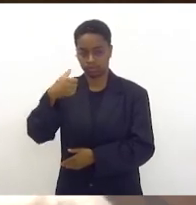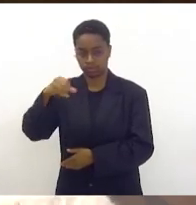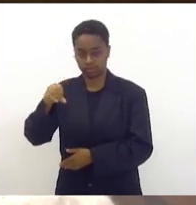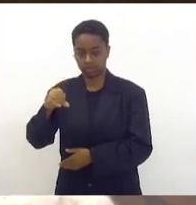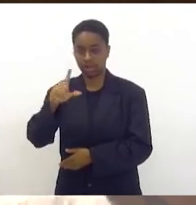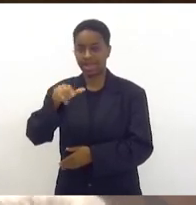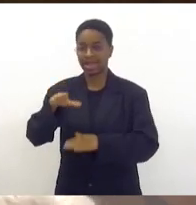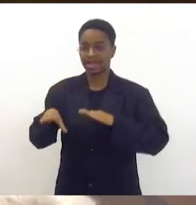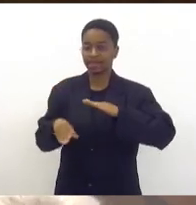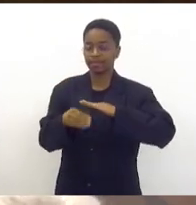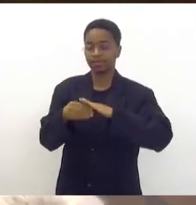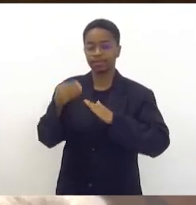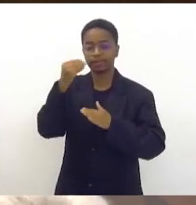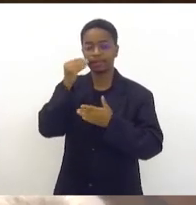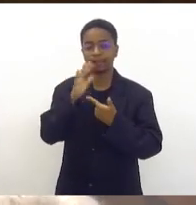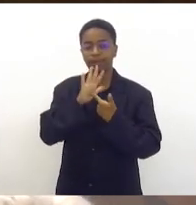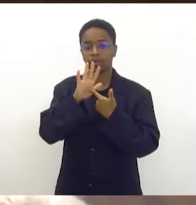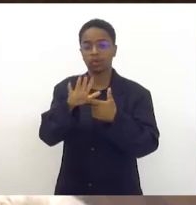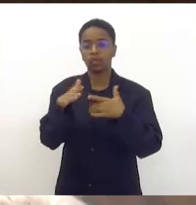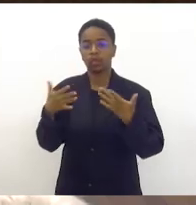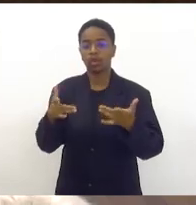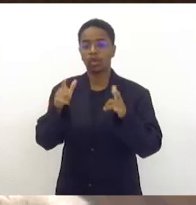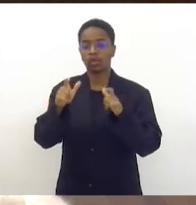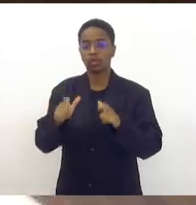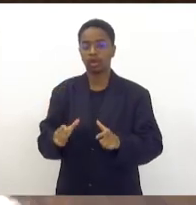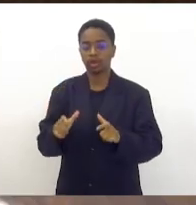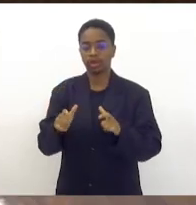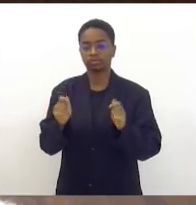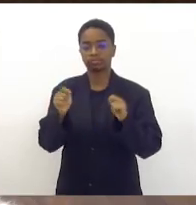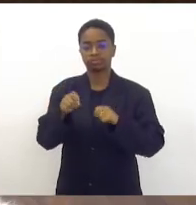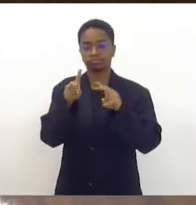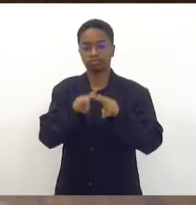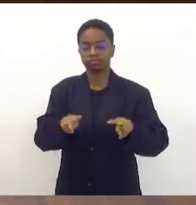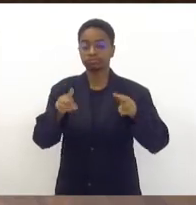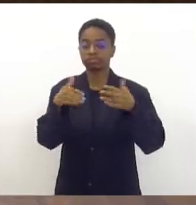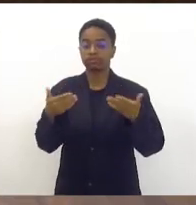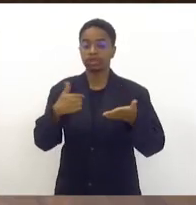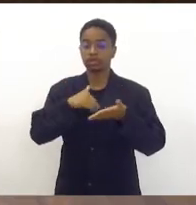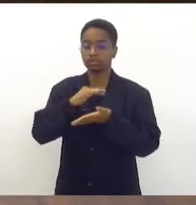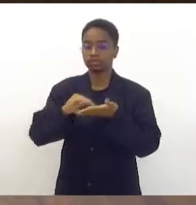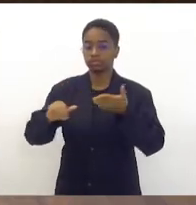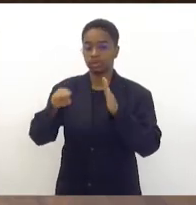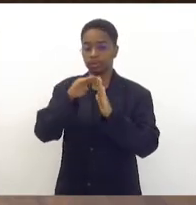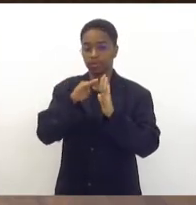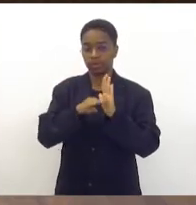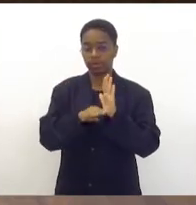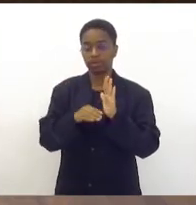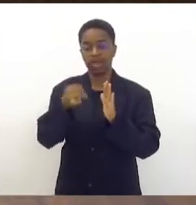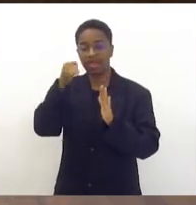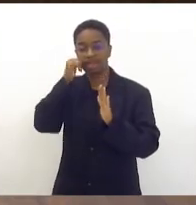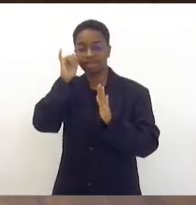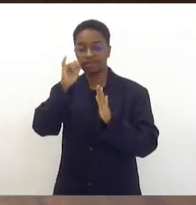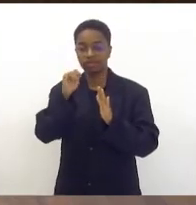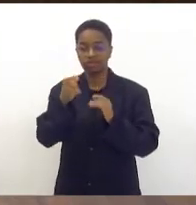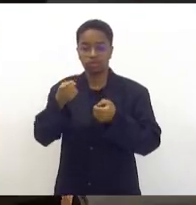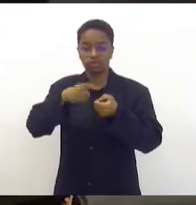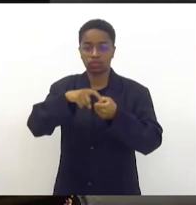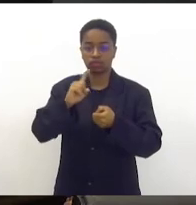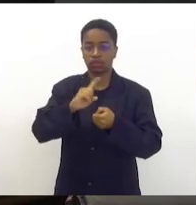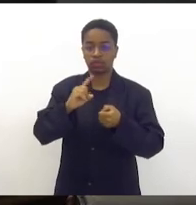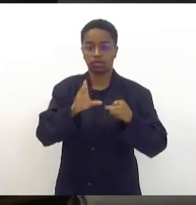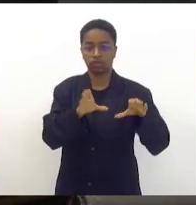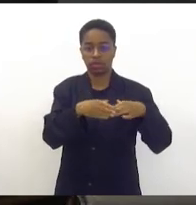para destacar o local de visualização, etc. Então eu retiro para não voltar às comissões.